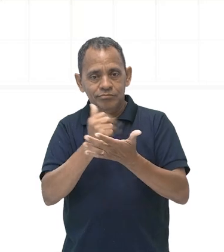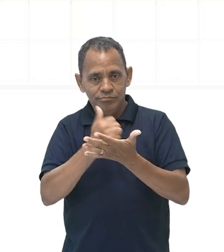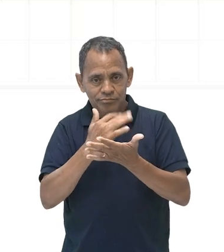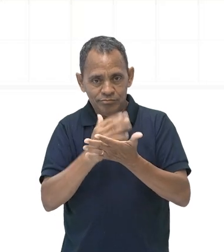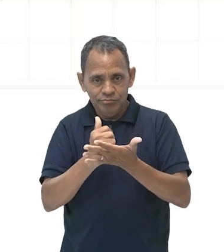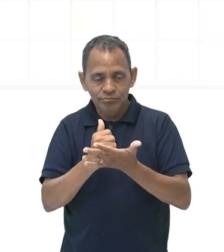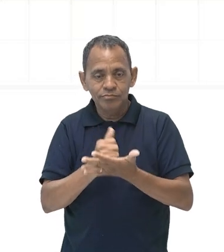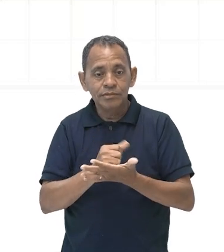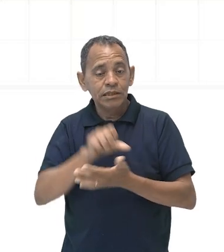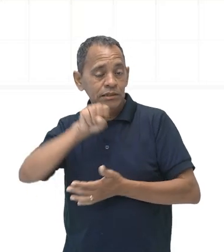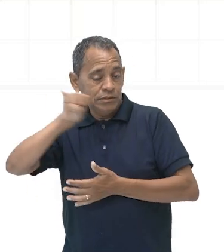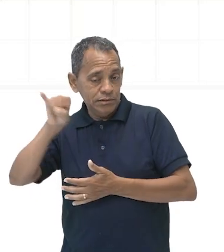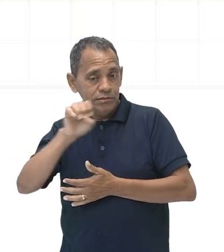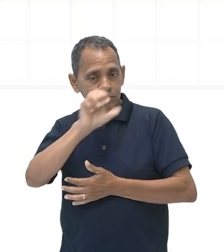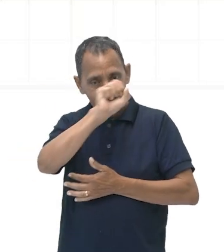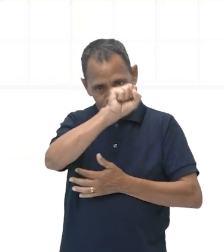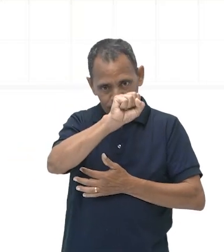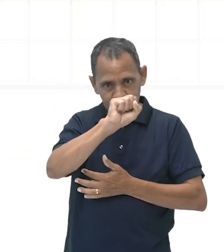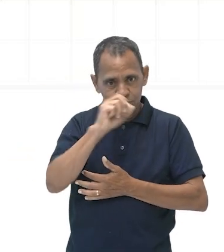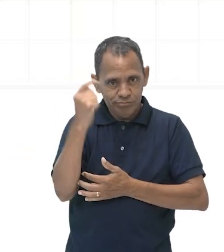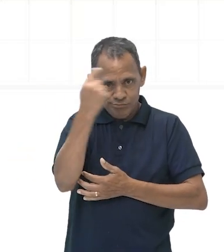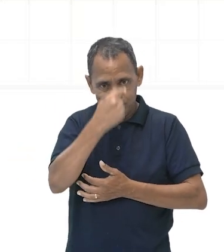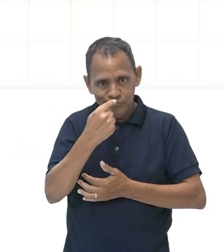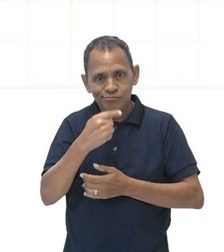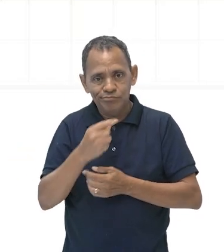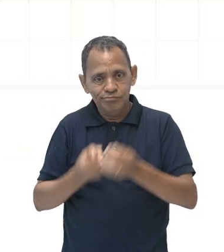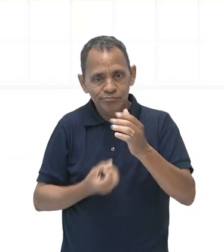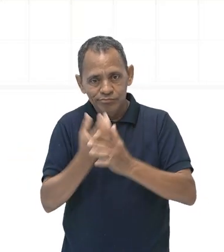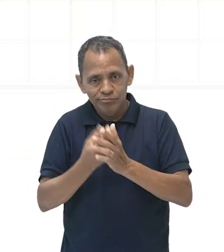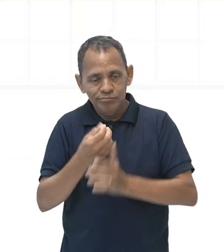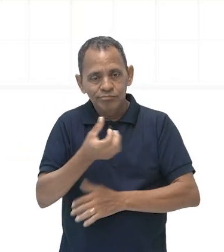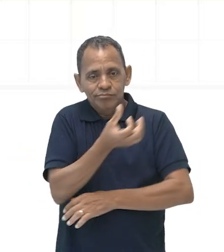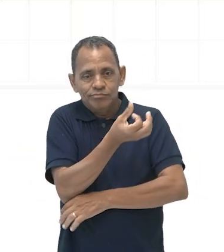a 480 minutos, vão ser produzidos